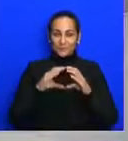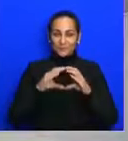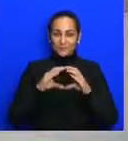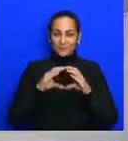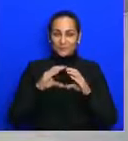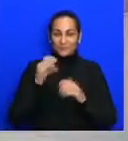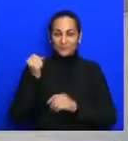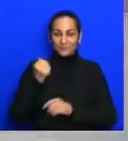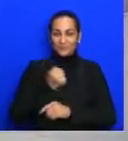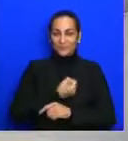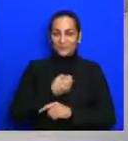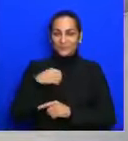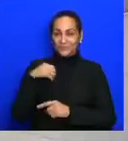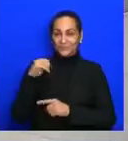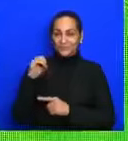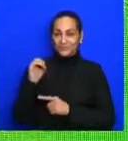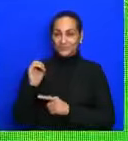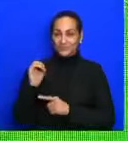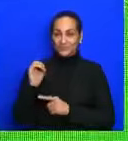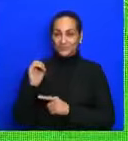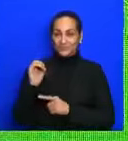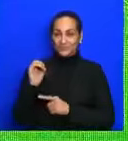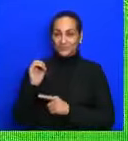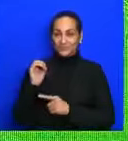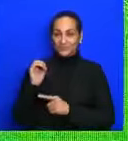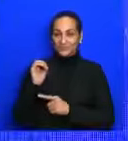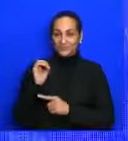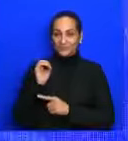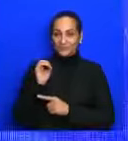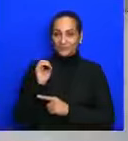Bola branca, número 0.